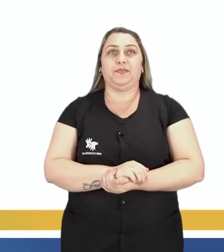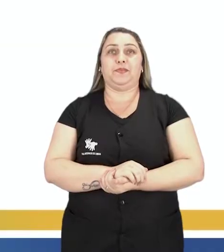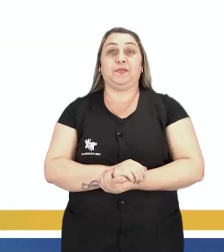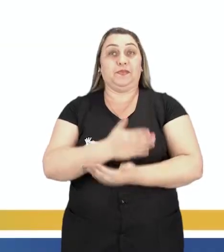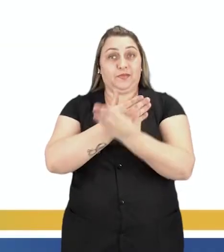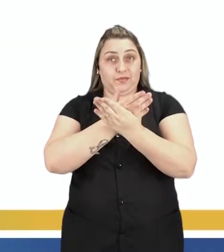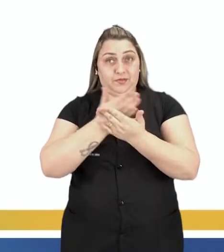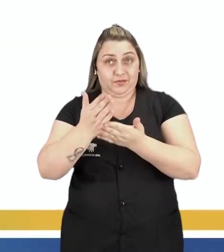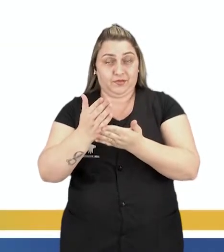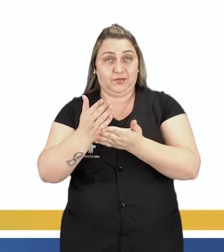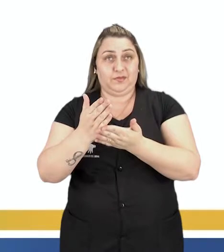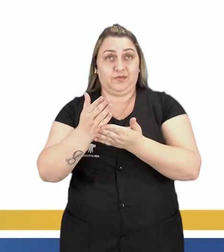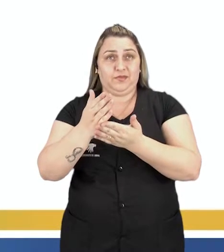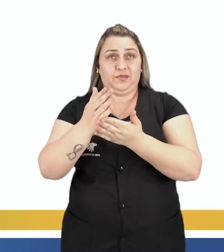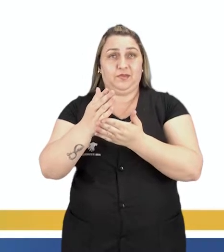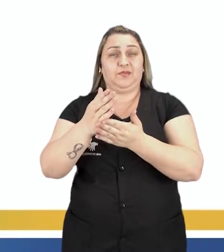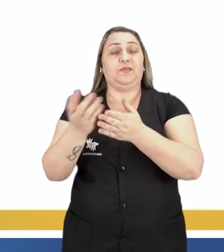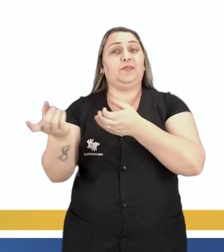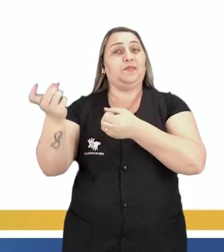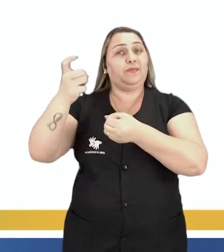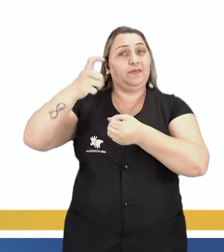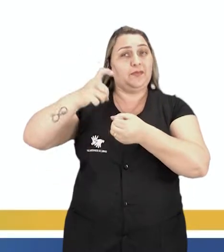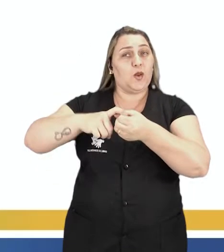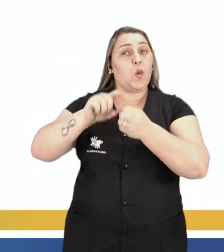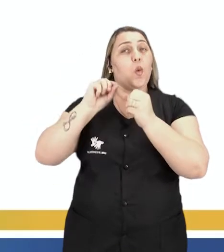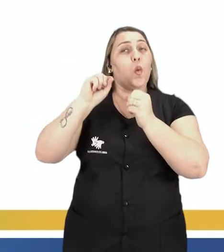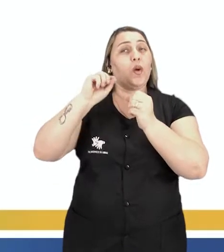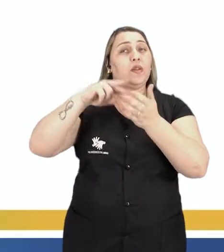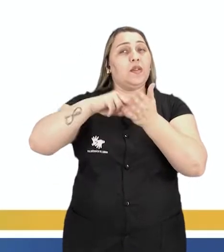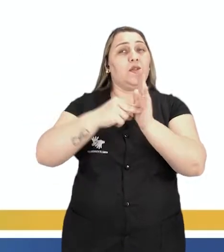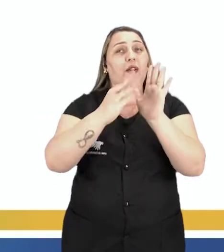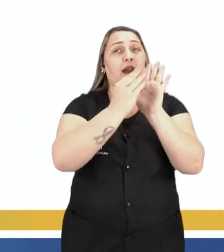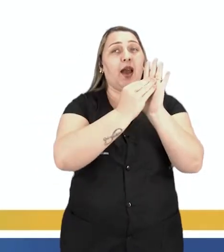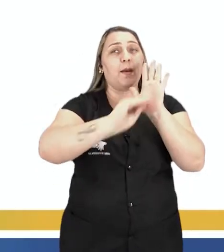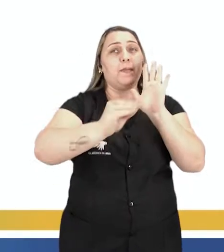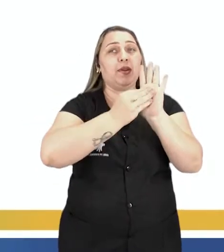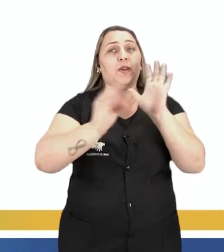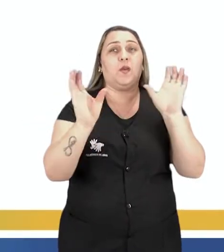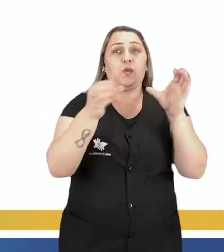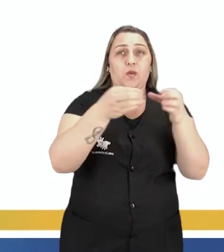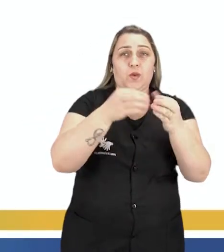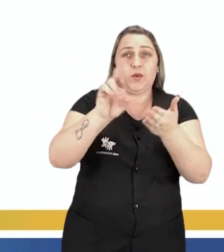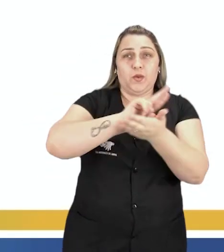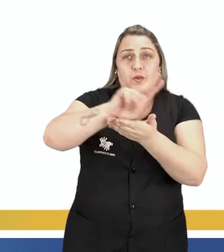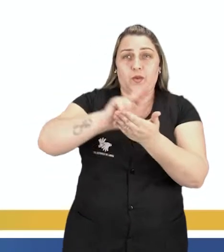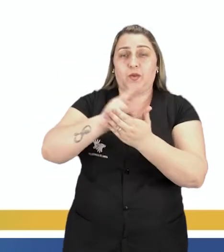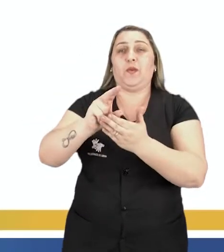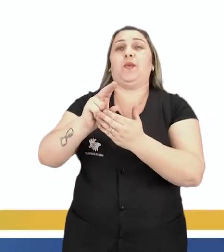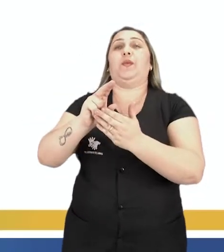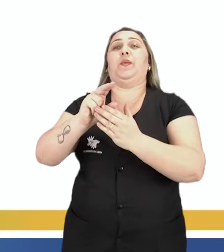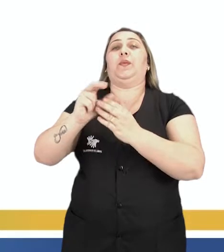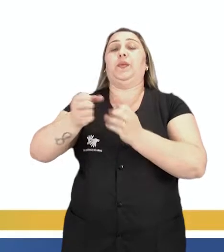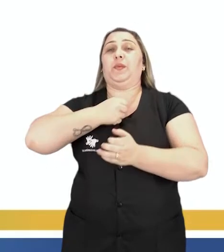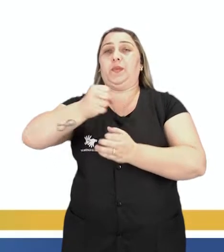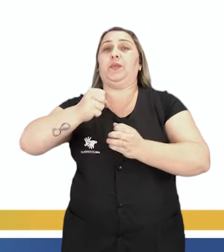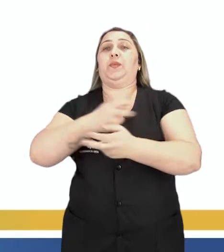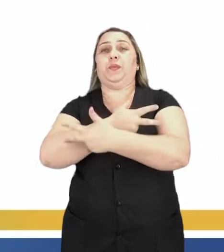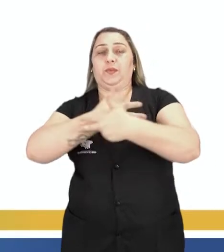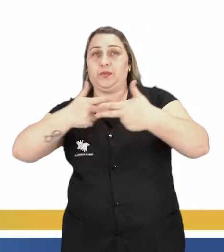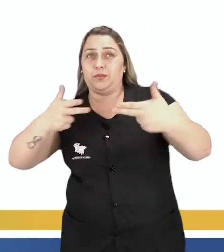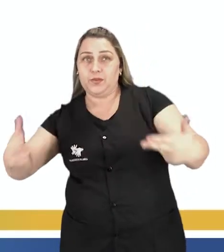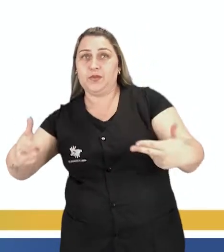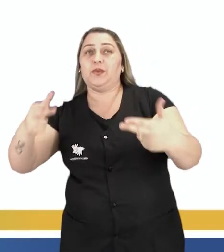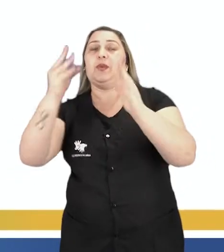Para começar, nós vamos fazer essa pequena retomada do que é a mídia. A mídia é o conjunto dos diversos meios de comunicação com a